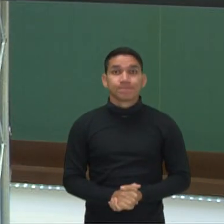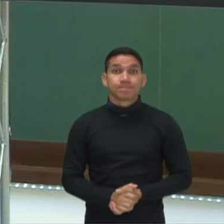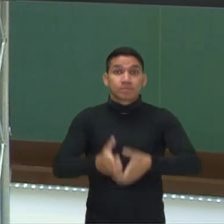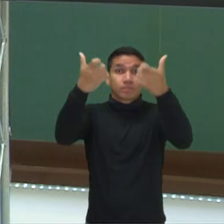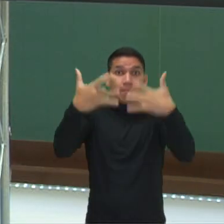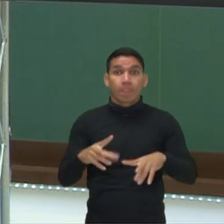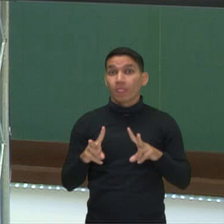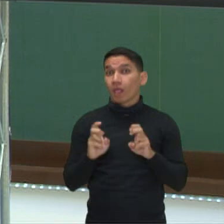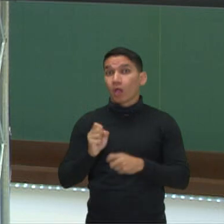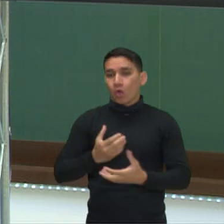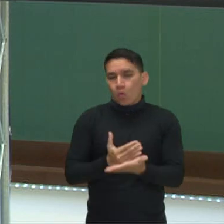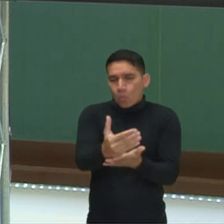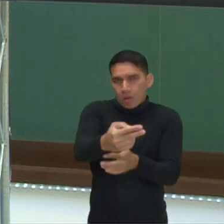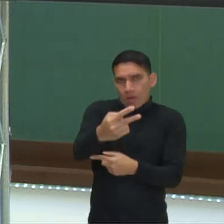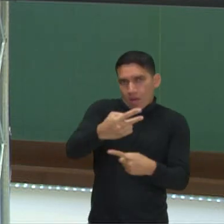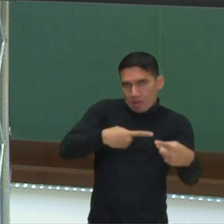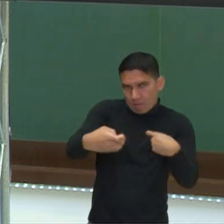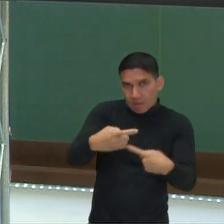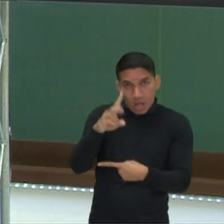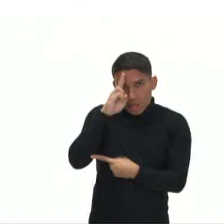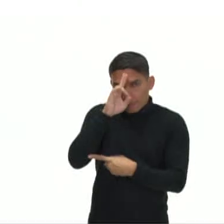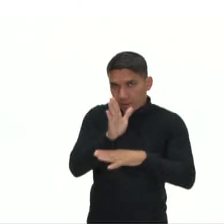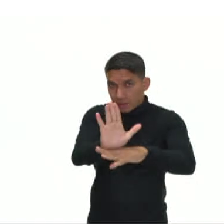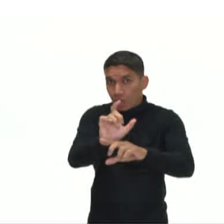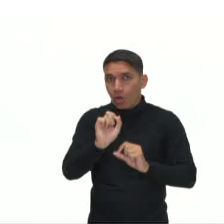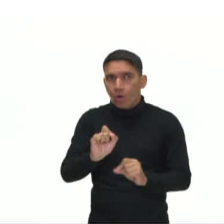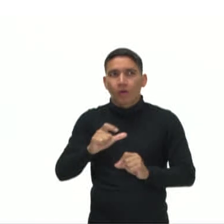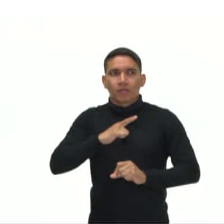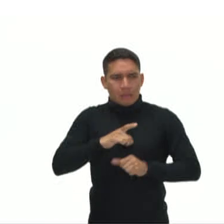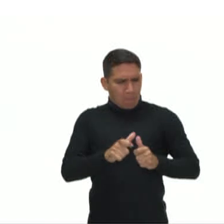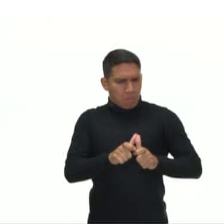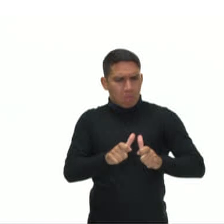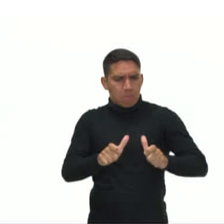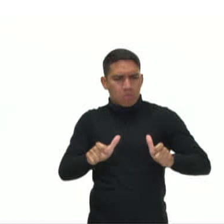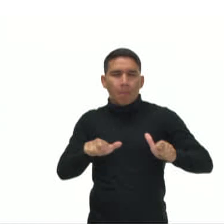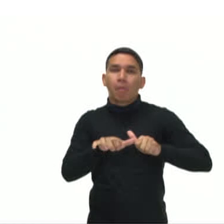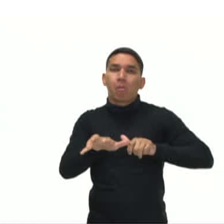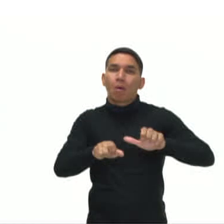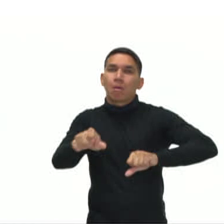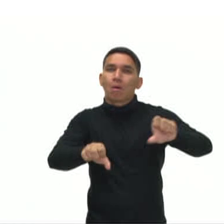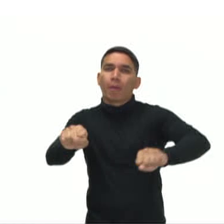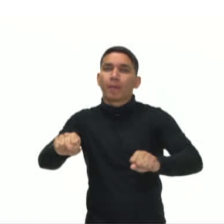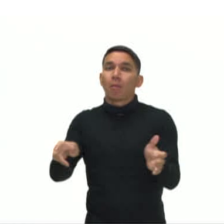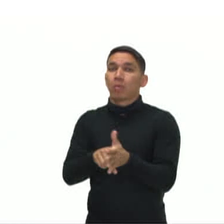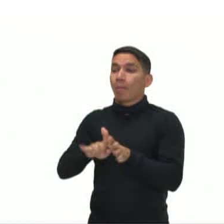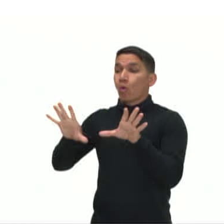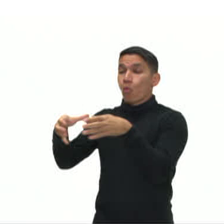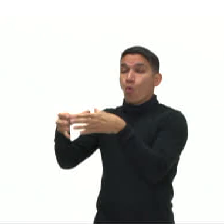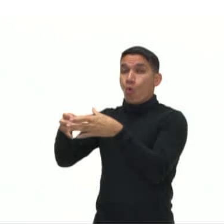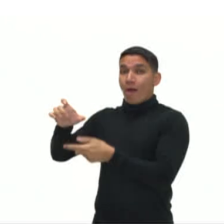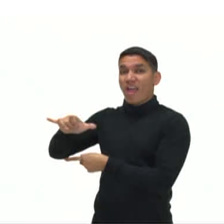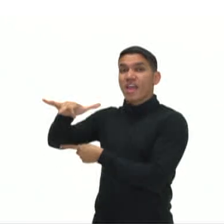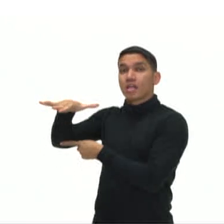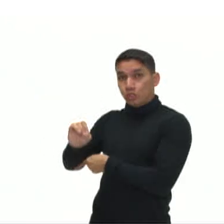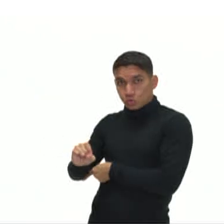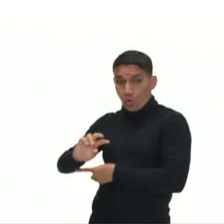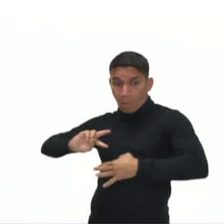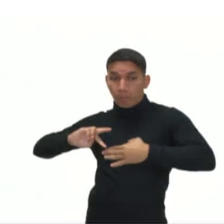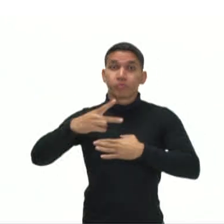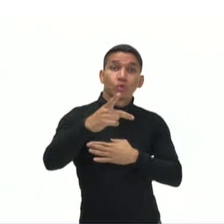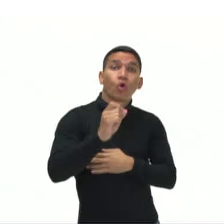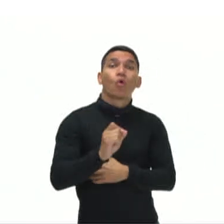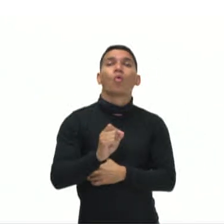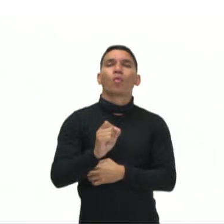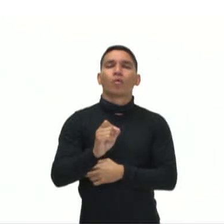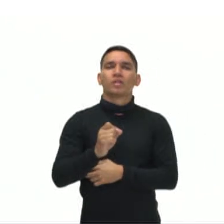Falando aí sobre o início da guerra, relembrando com você, o expansionismo dos países do eixo levou o mundo à Segunda Guerra Mundial. Então,